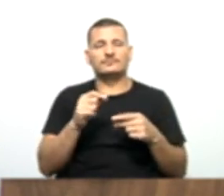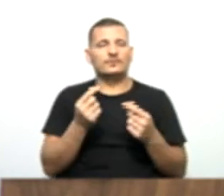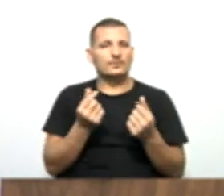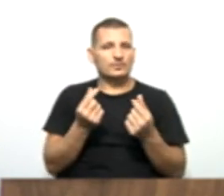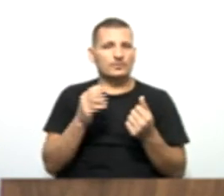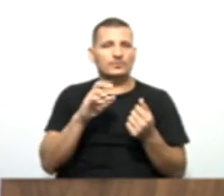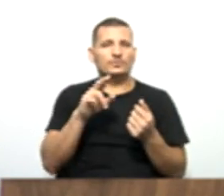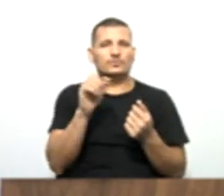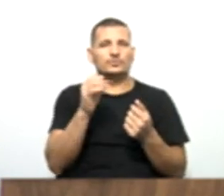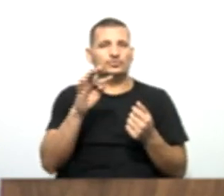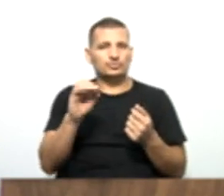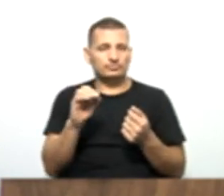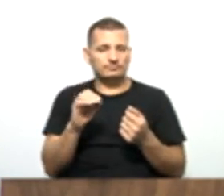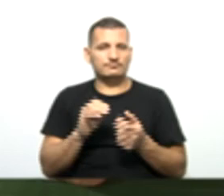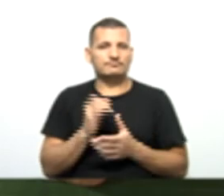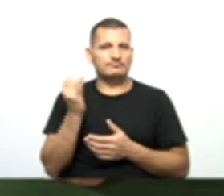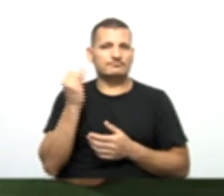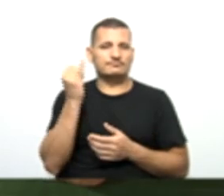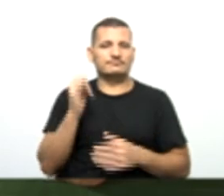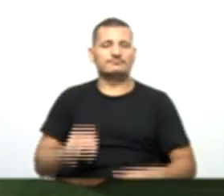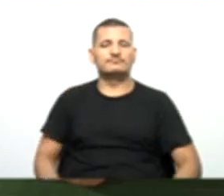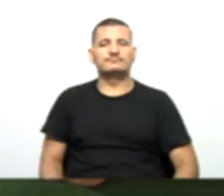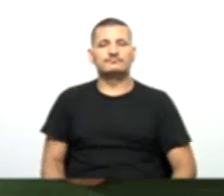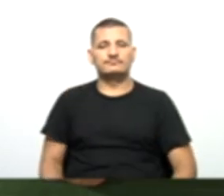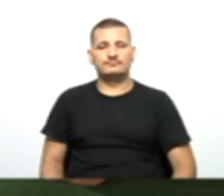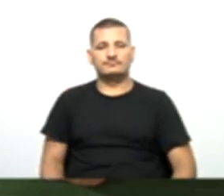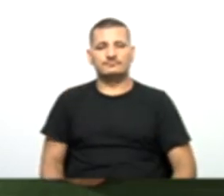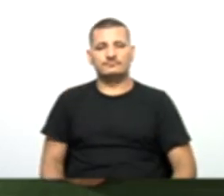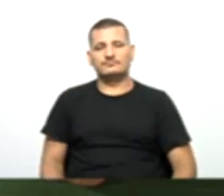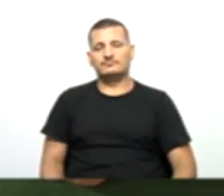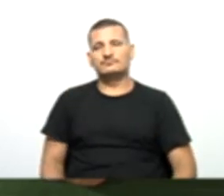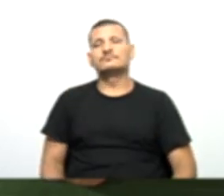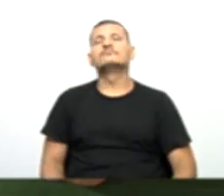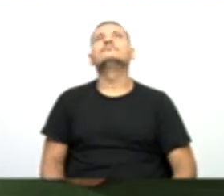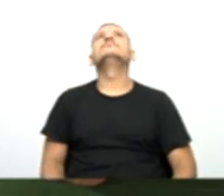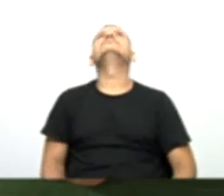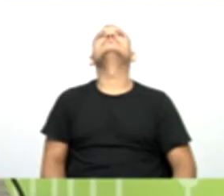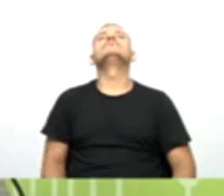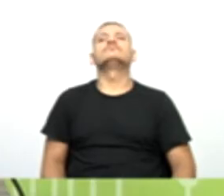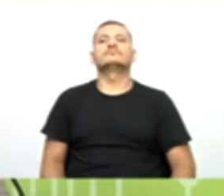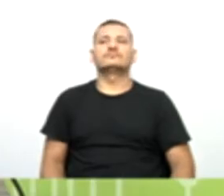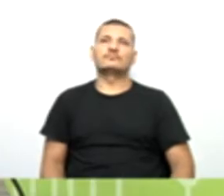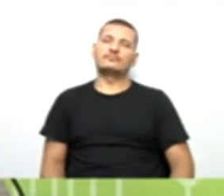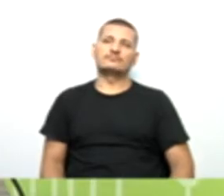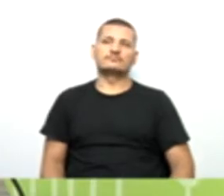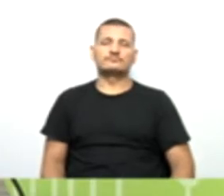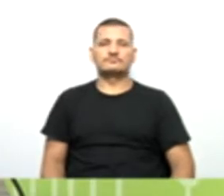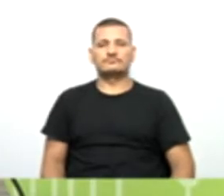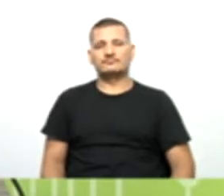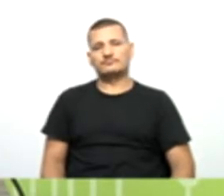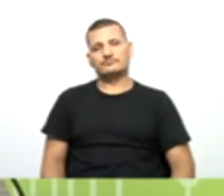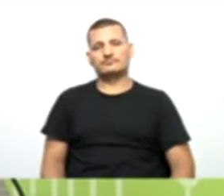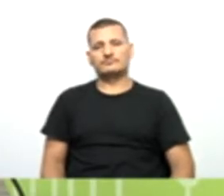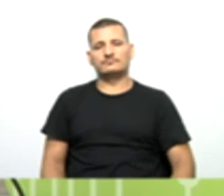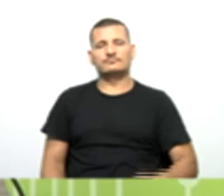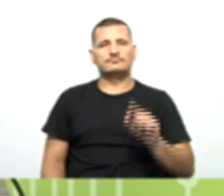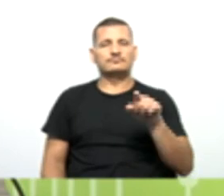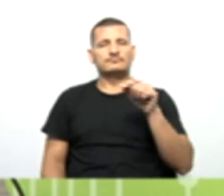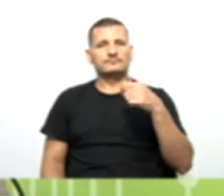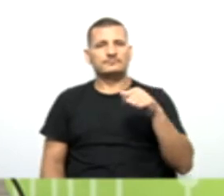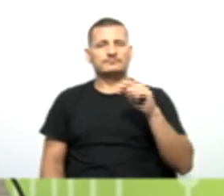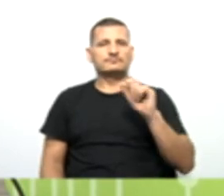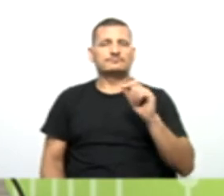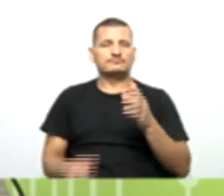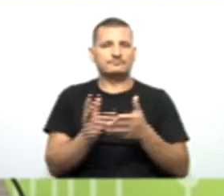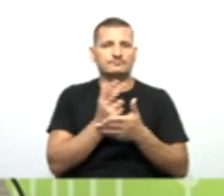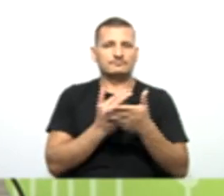que também é muito importante. Perfeito, professor. Você tem que definir, quando você vai desenhar lá a estrutura analítica,